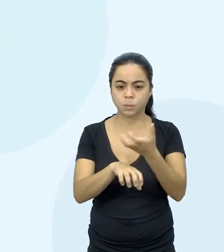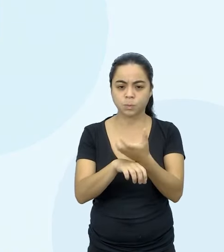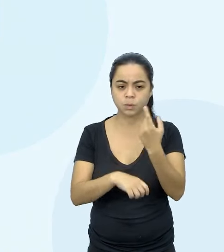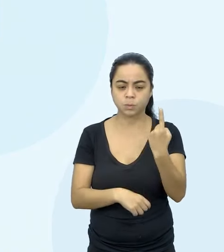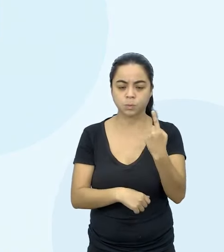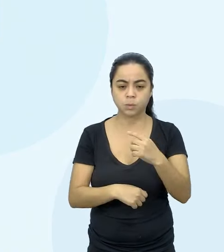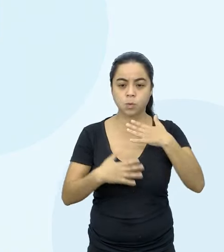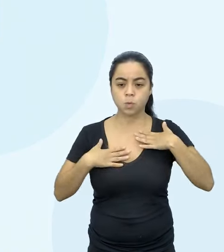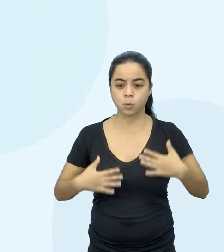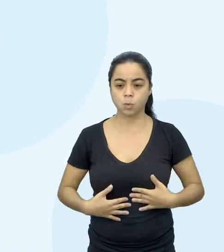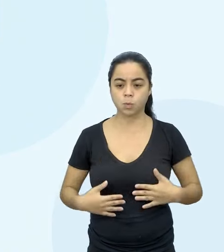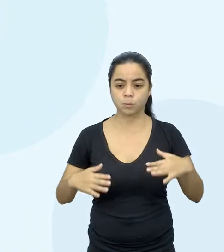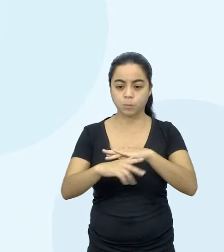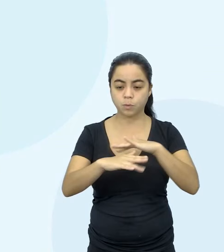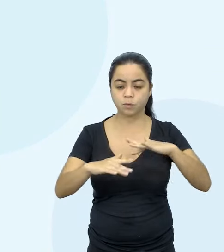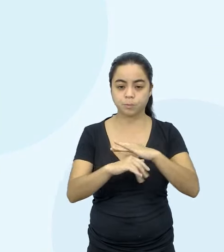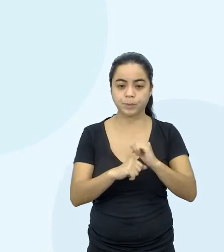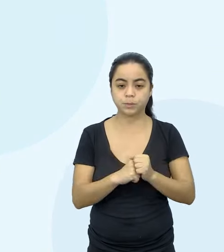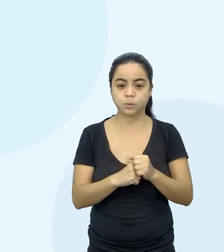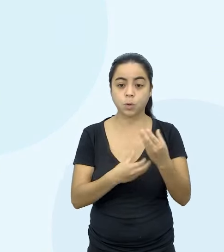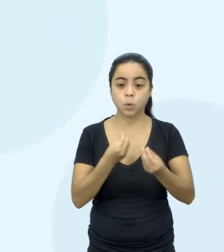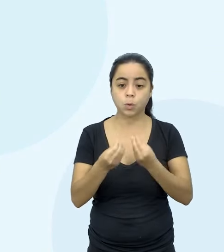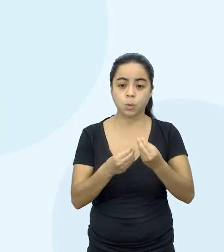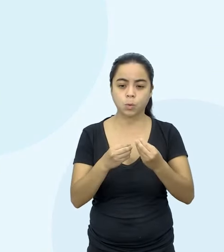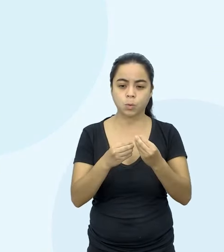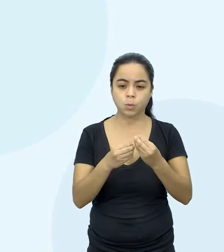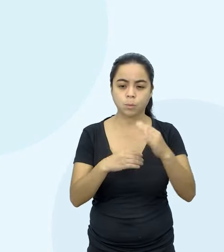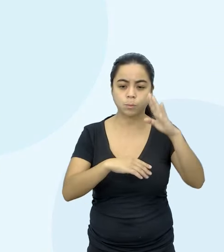corpo e movimento, tem uma sugestão de avaliação,